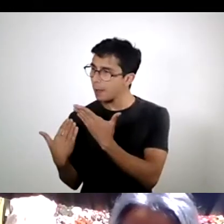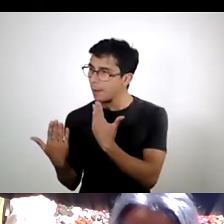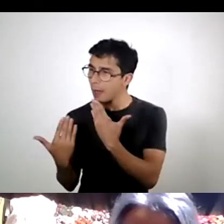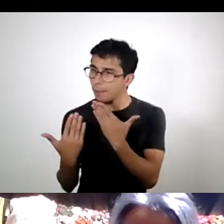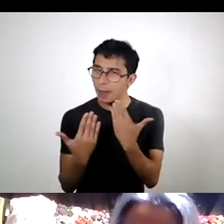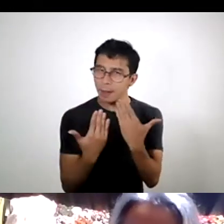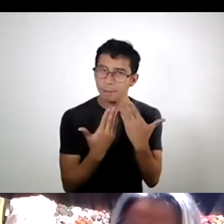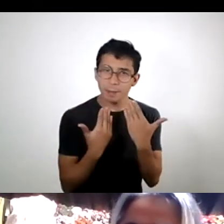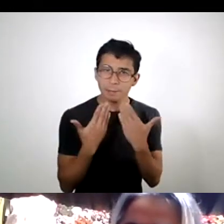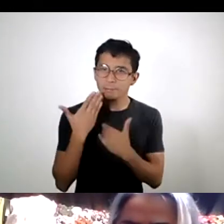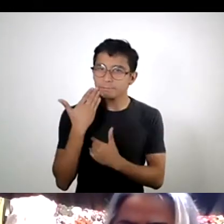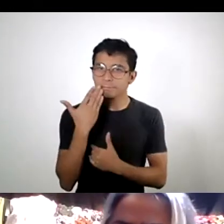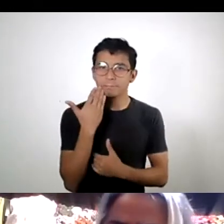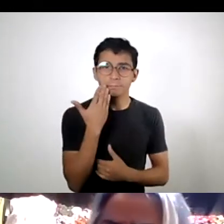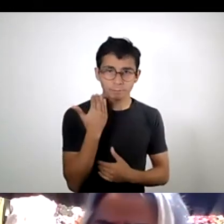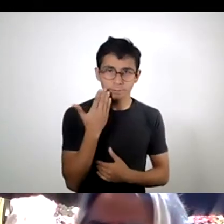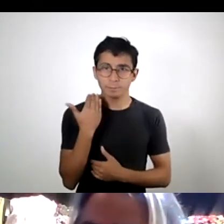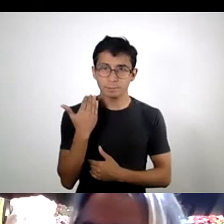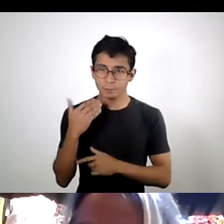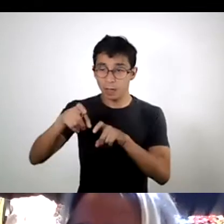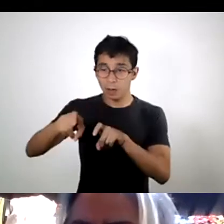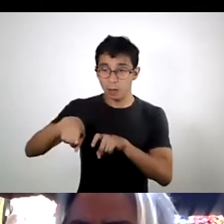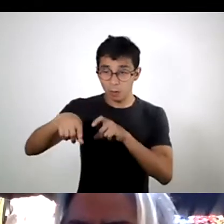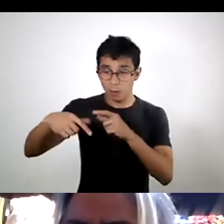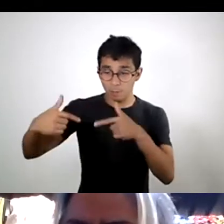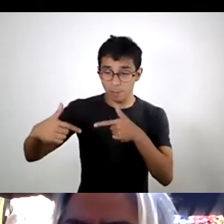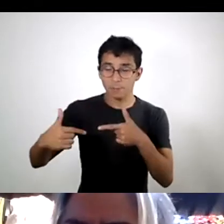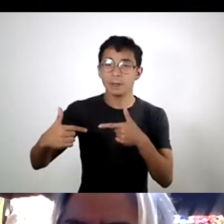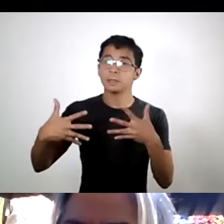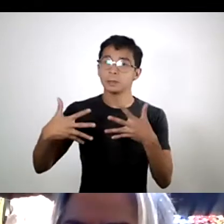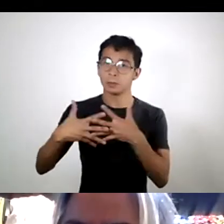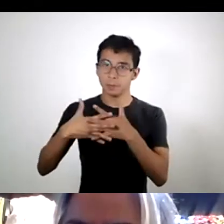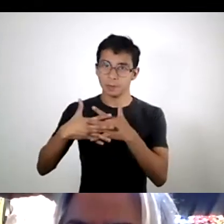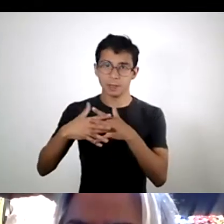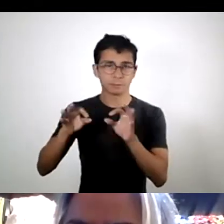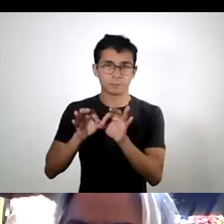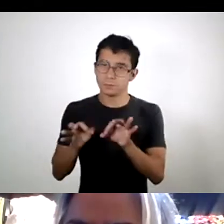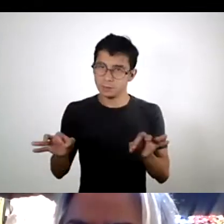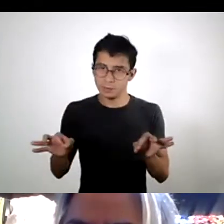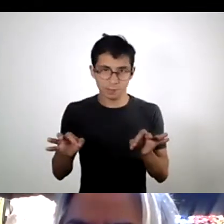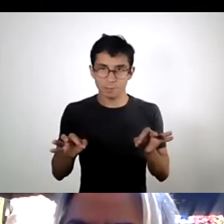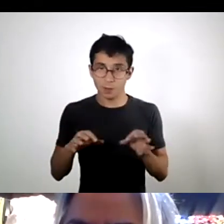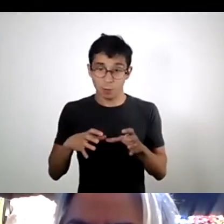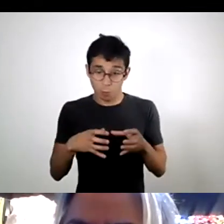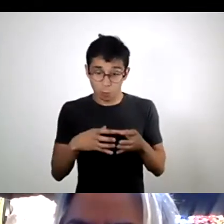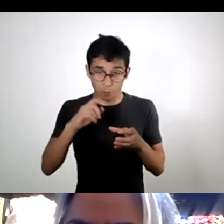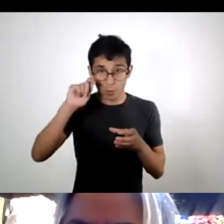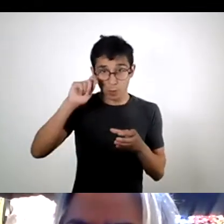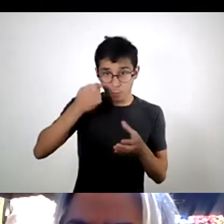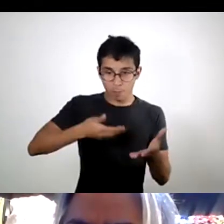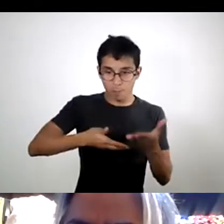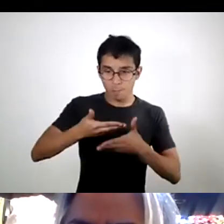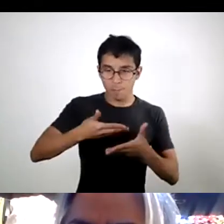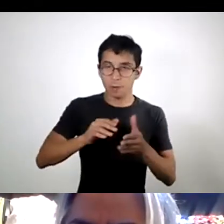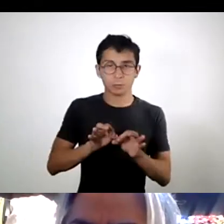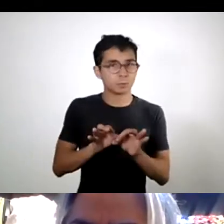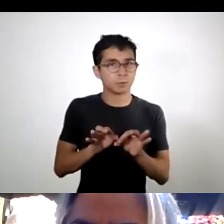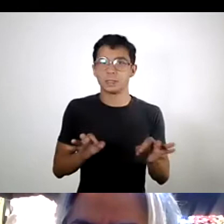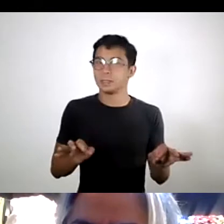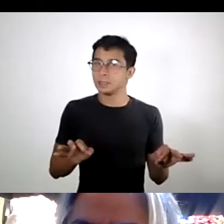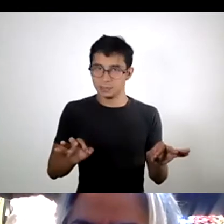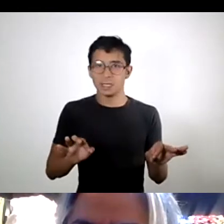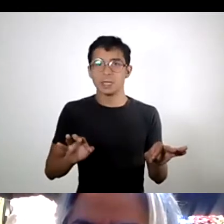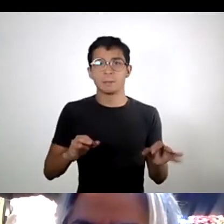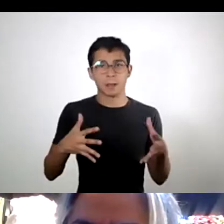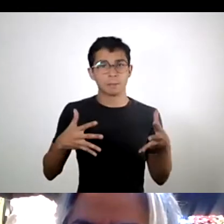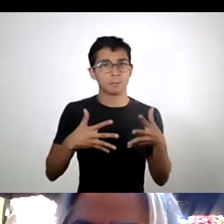em sistema tradicional quilombola é tudo, né? Não é só uma esteira, quando